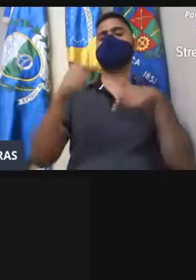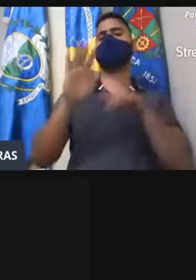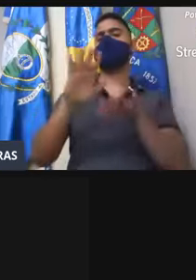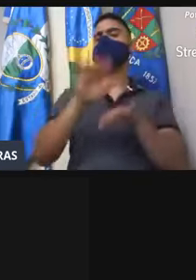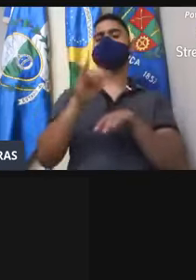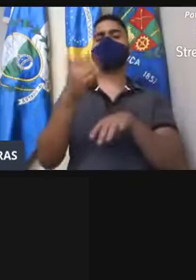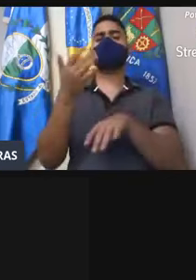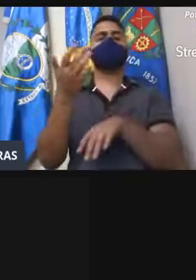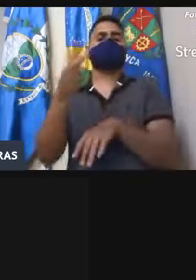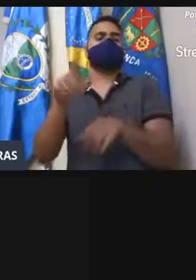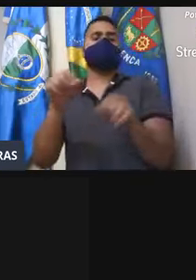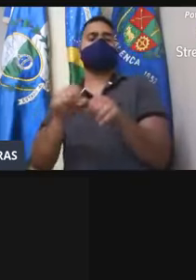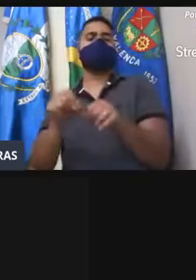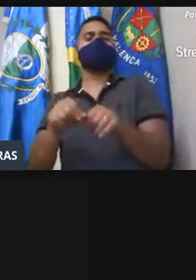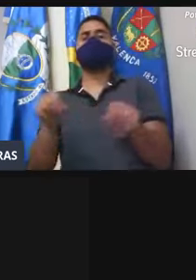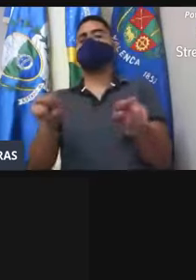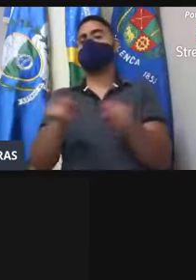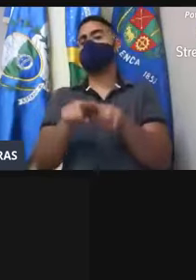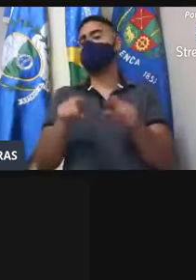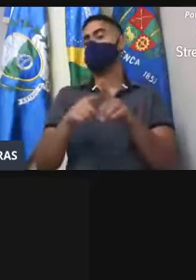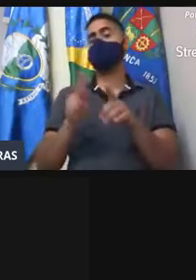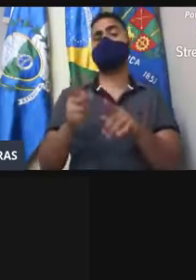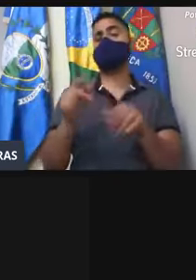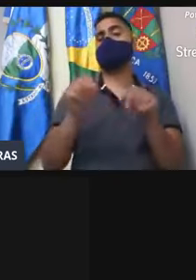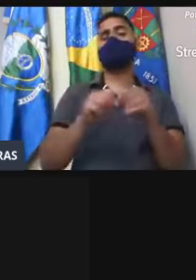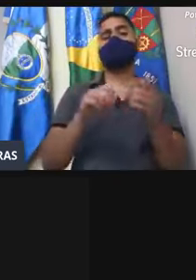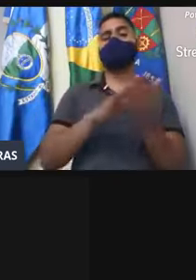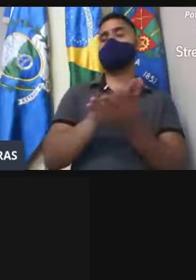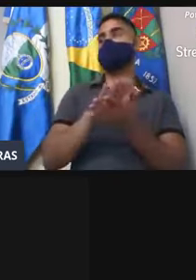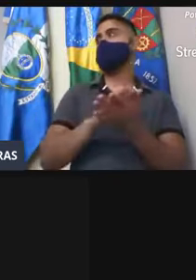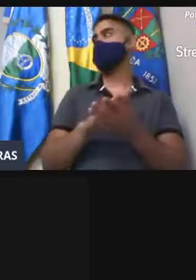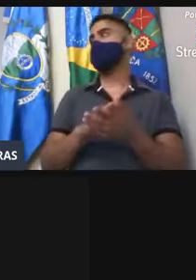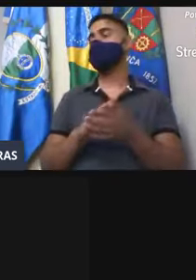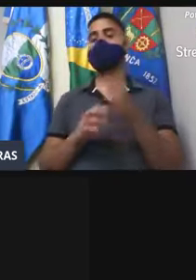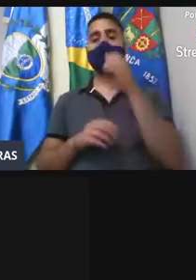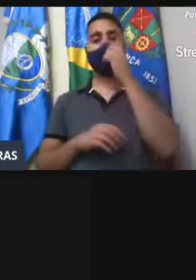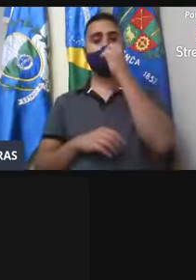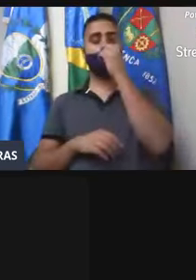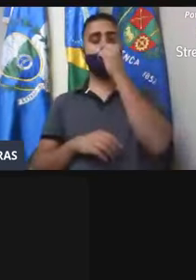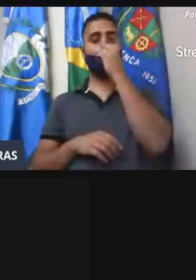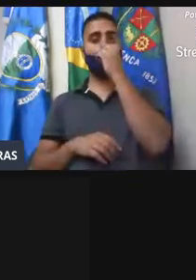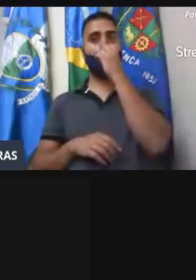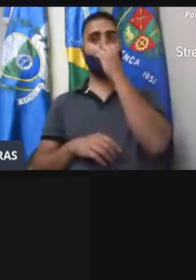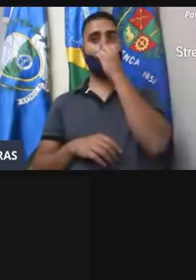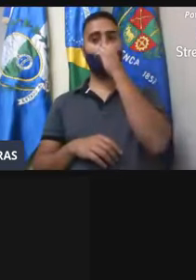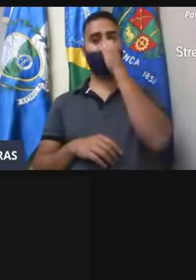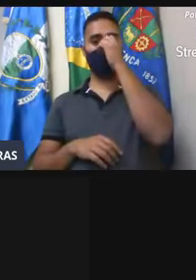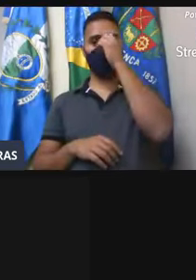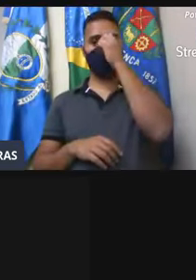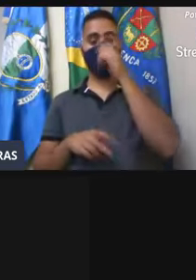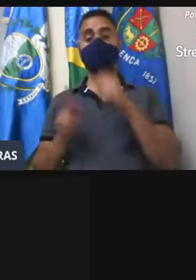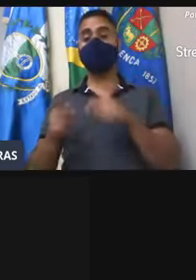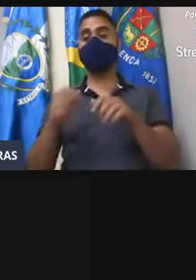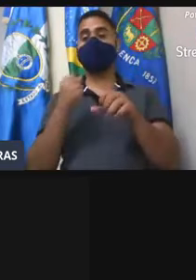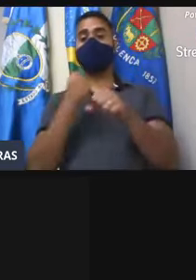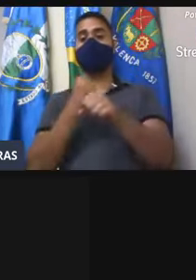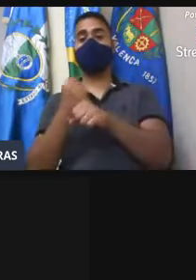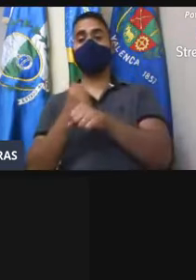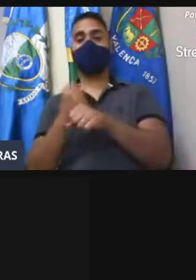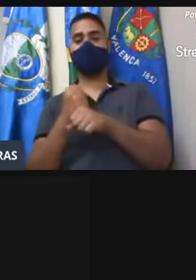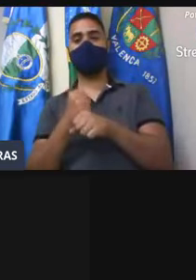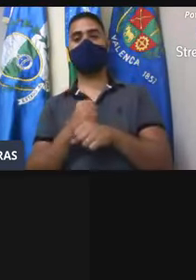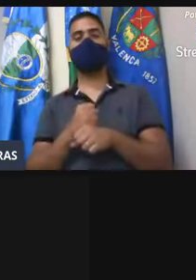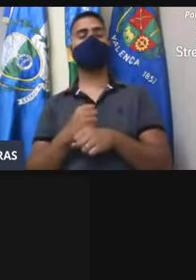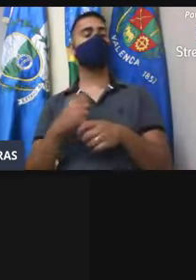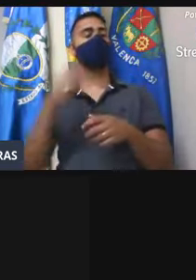quiser fazer, não vai fazer nunca e vai passar, né, praticamente o ano e a gente vai ver, né, que as